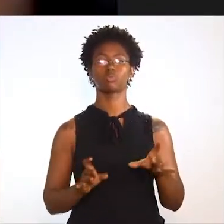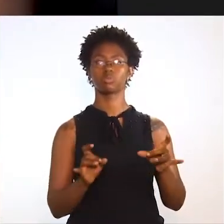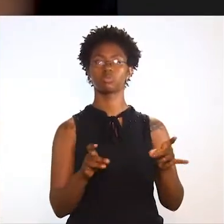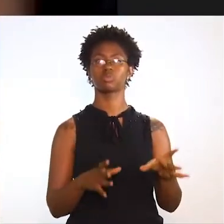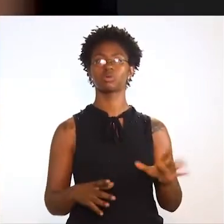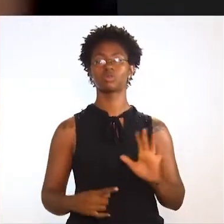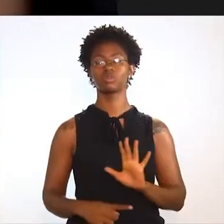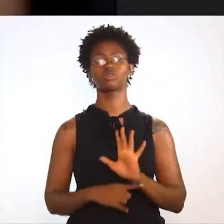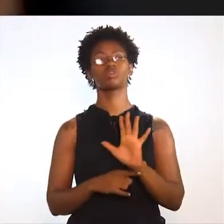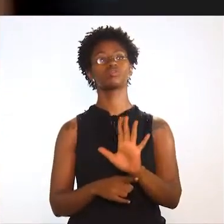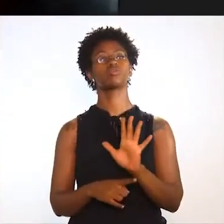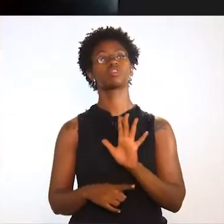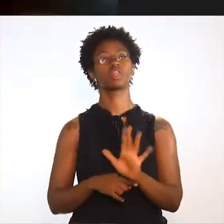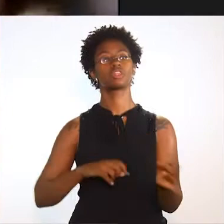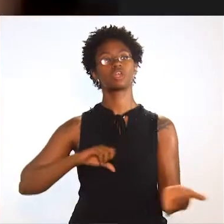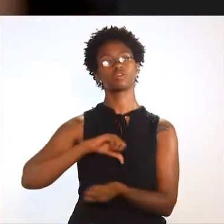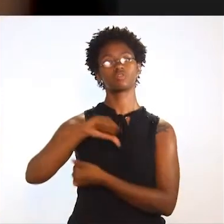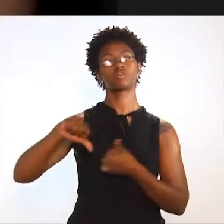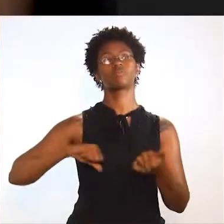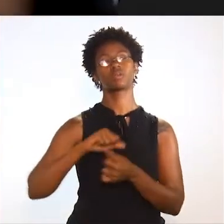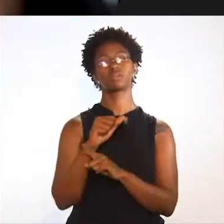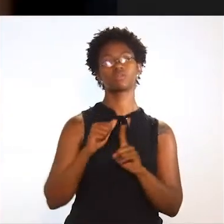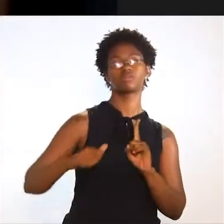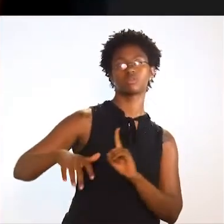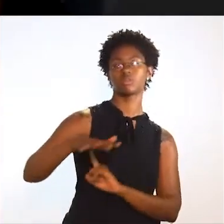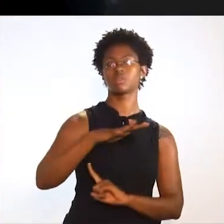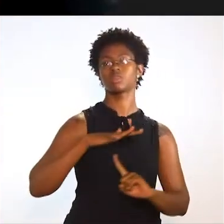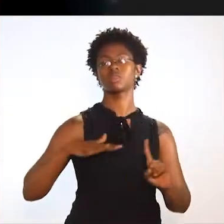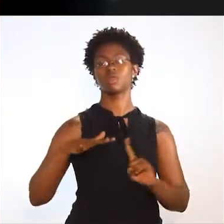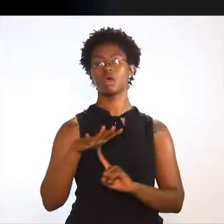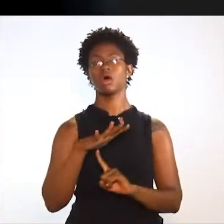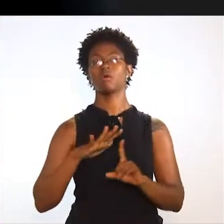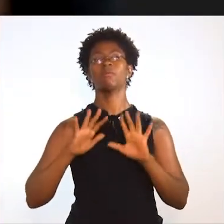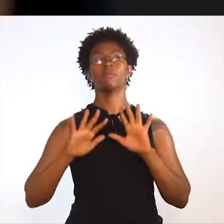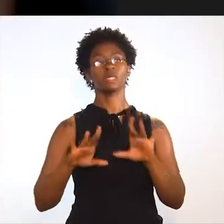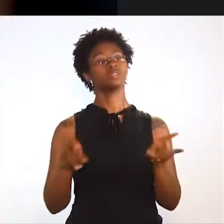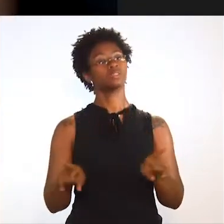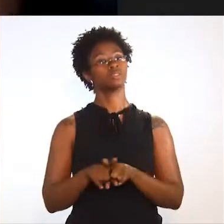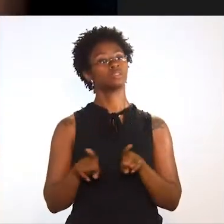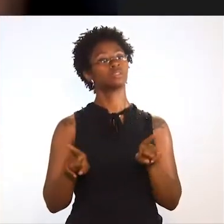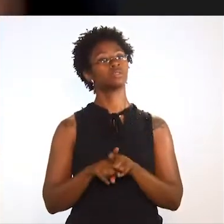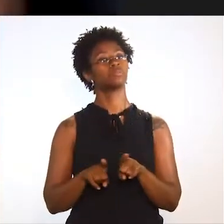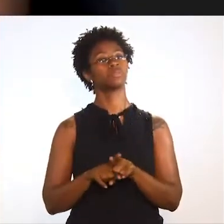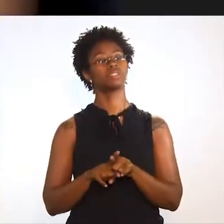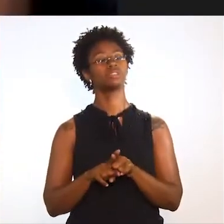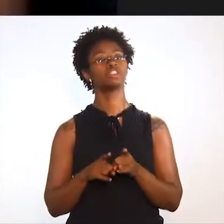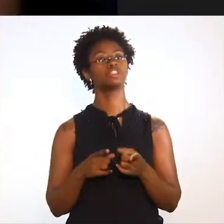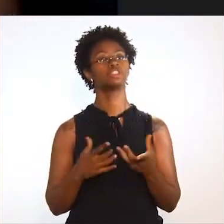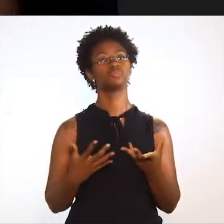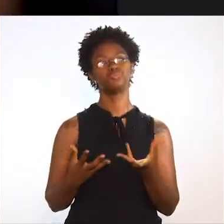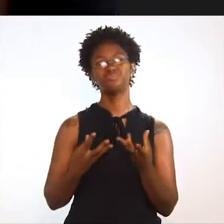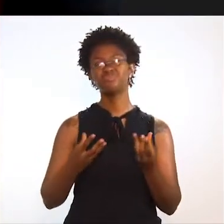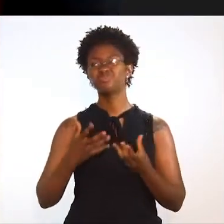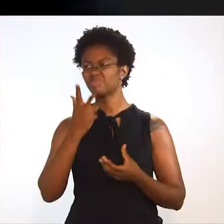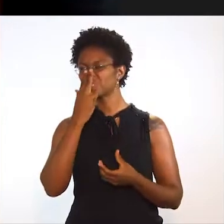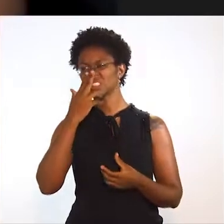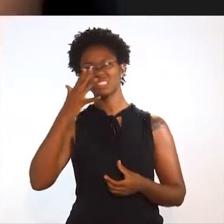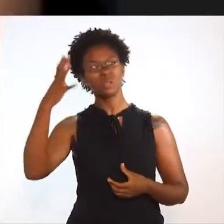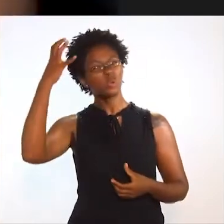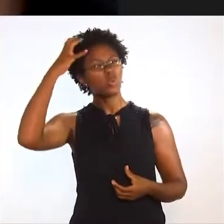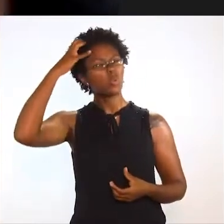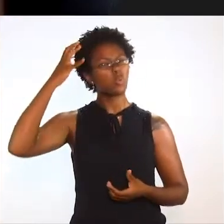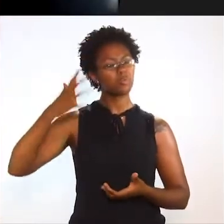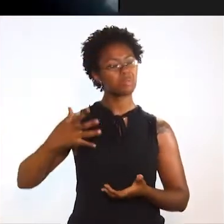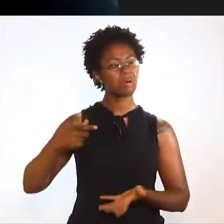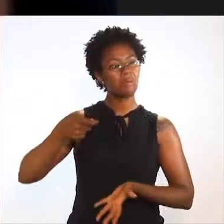cause transformação social, que proporcione uma transformação social, mas que você fica com aquela culpa,